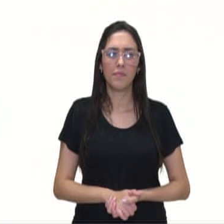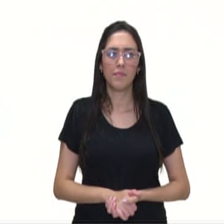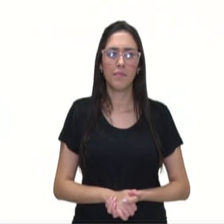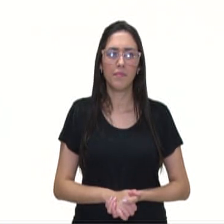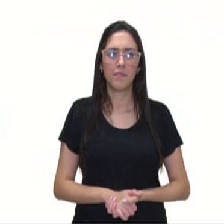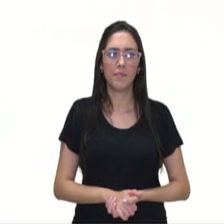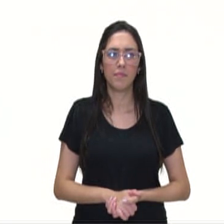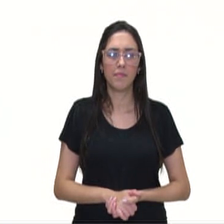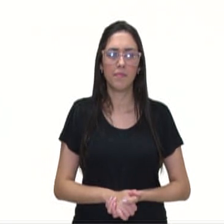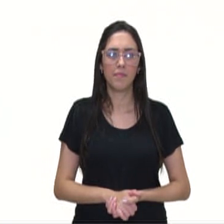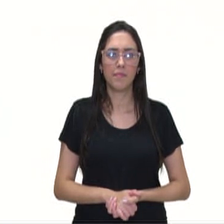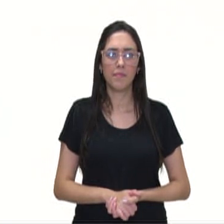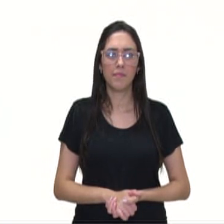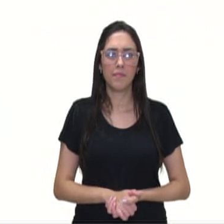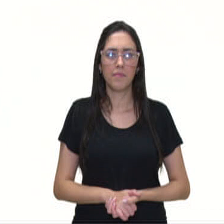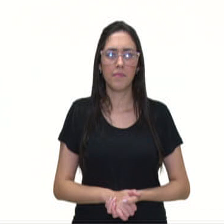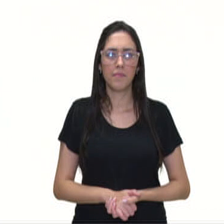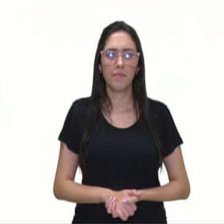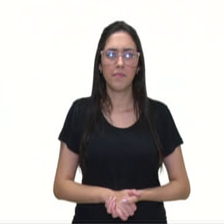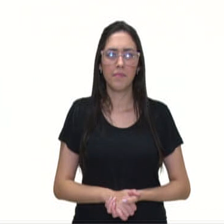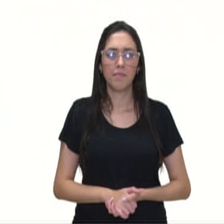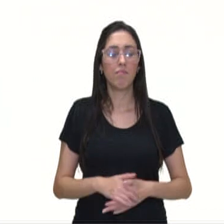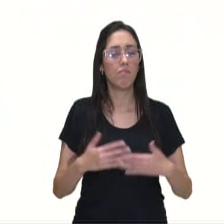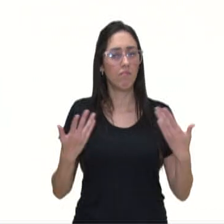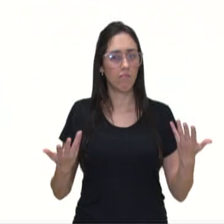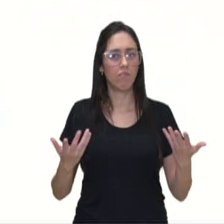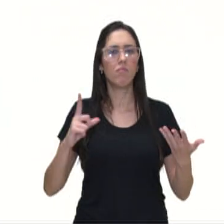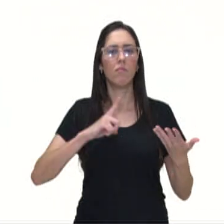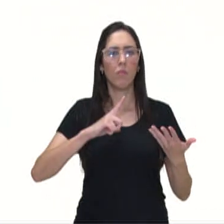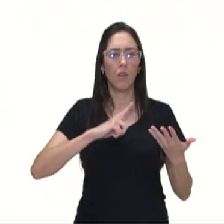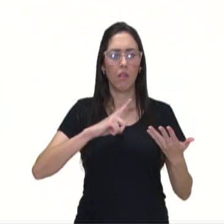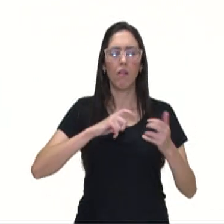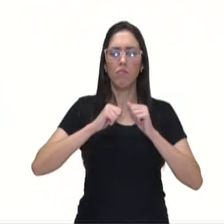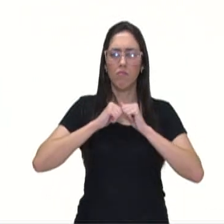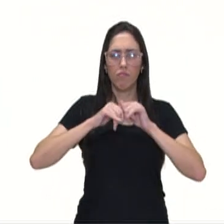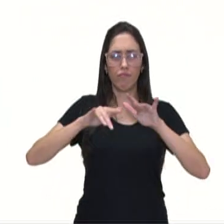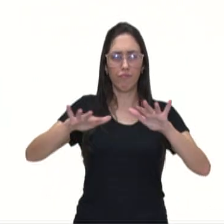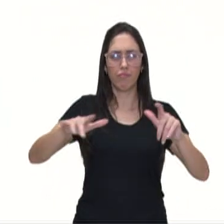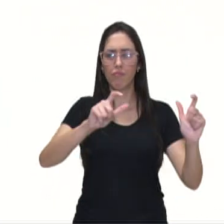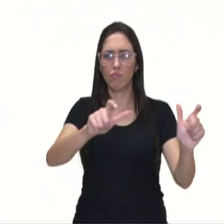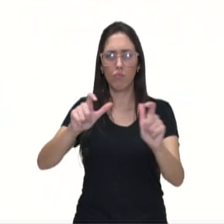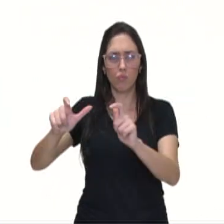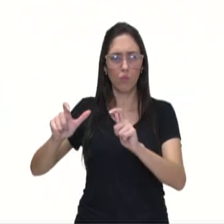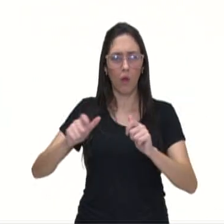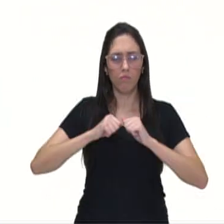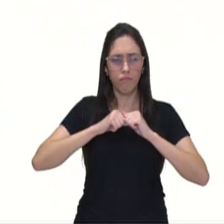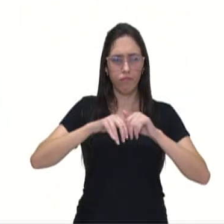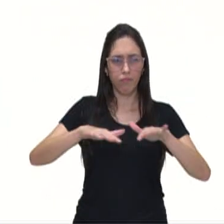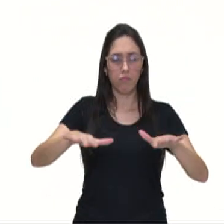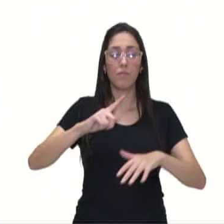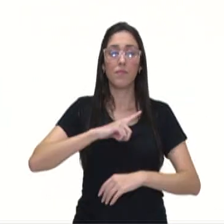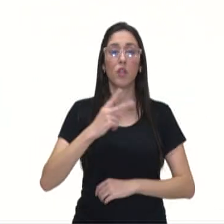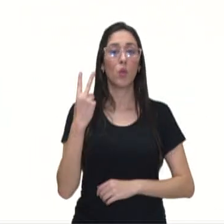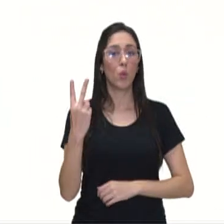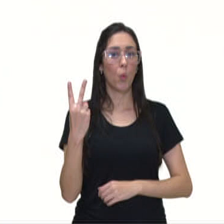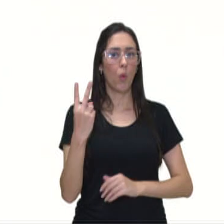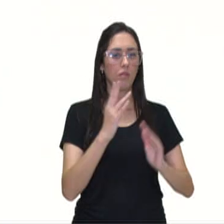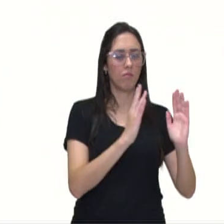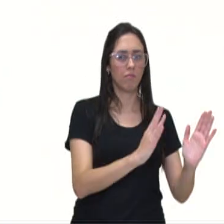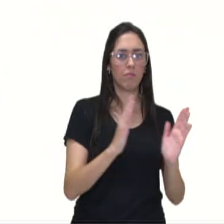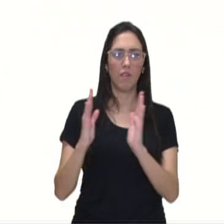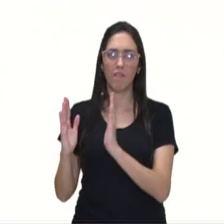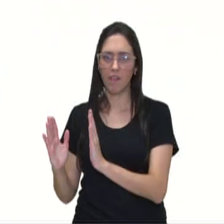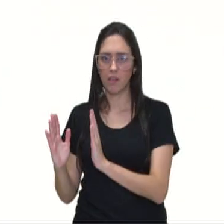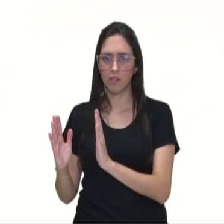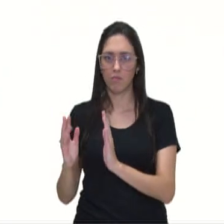And the second phase. Então, toda essa expansão britânica que aconteceu, ela aconteceu em duas fases. Então,